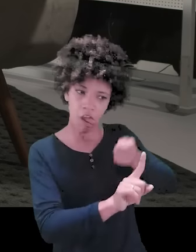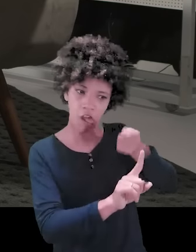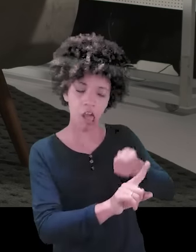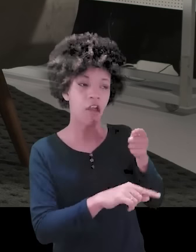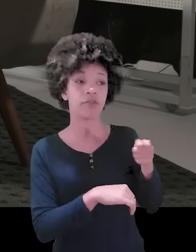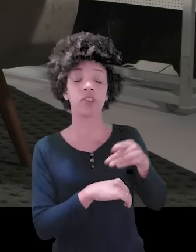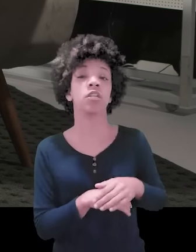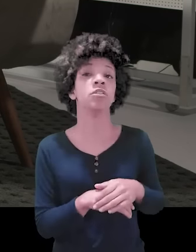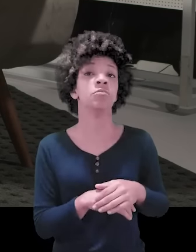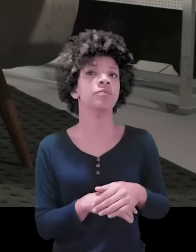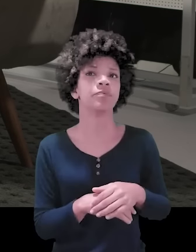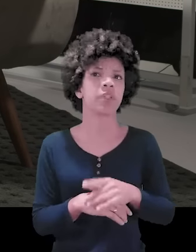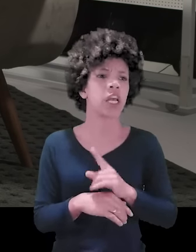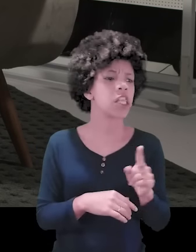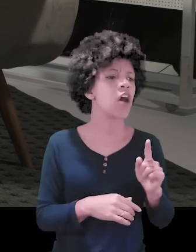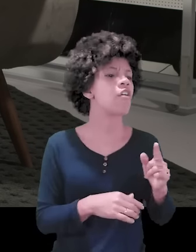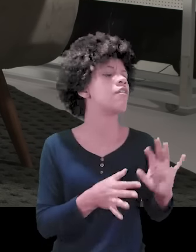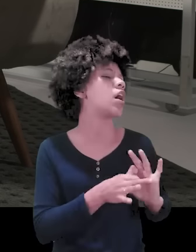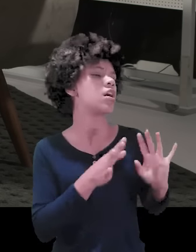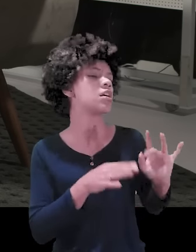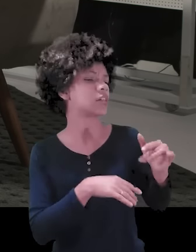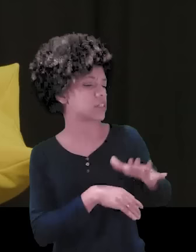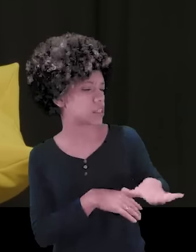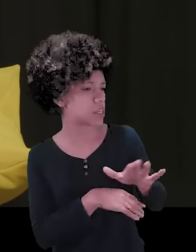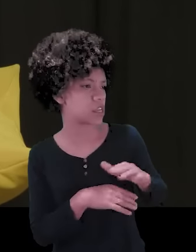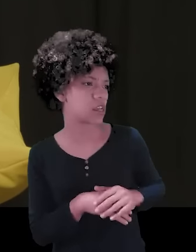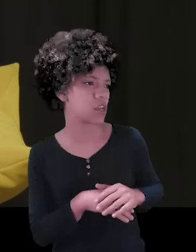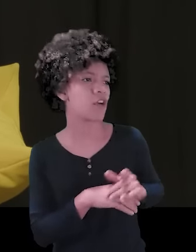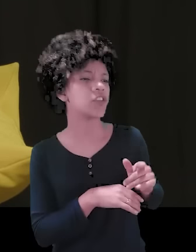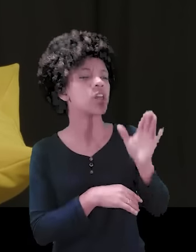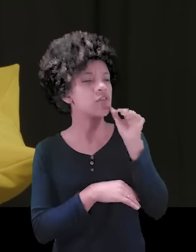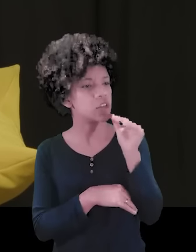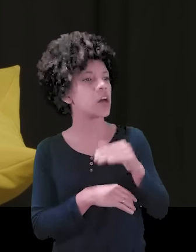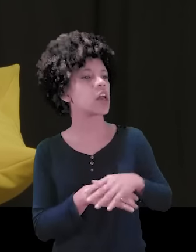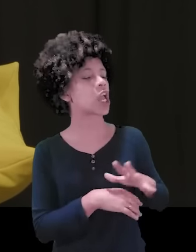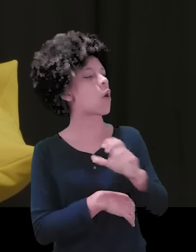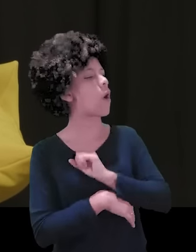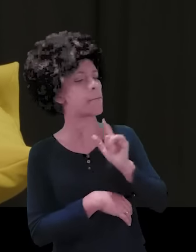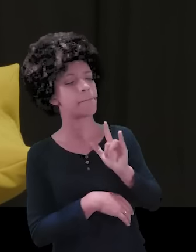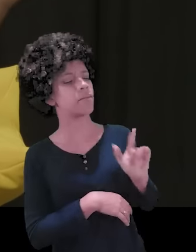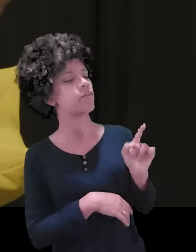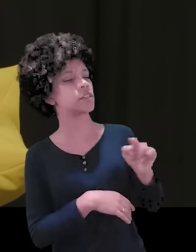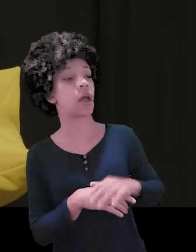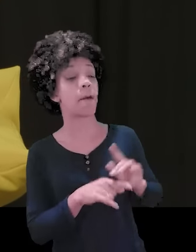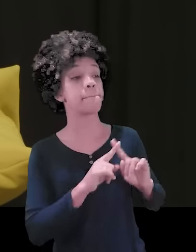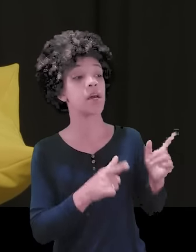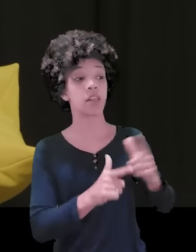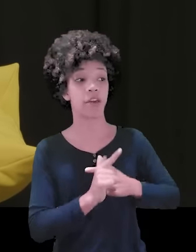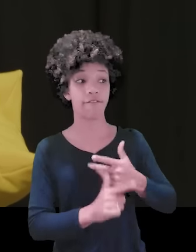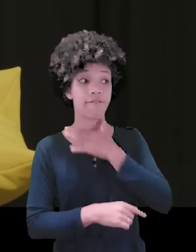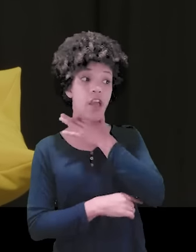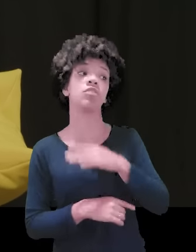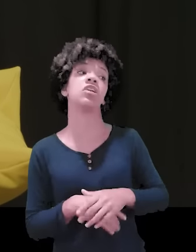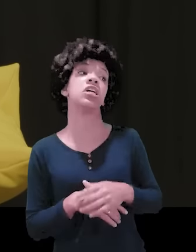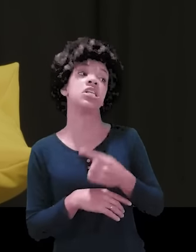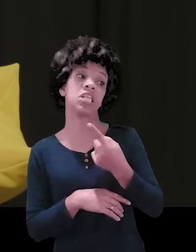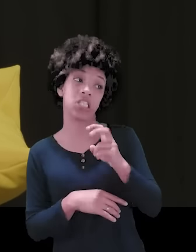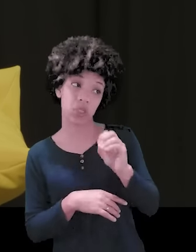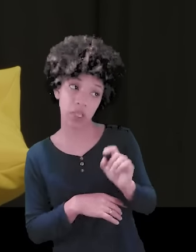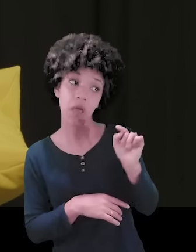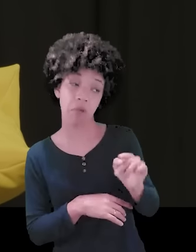seguinte cara você não você faz o que você quiser aqui você é o funcionário que eu mais amo mas você tá me devendo aí ó